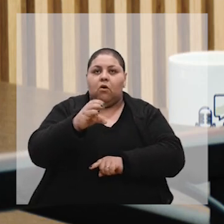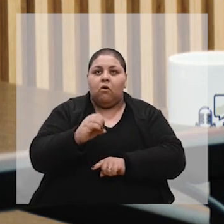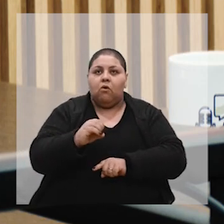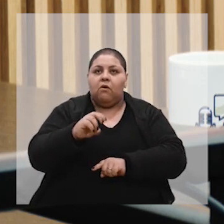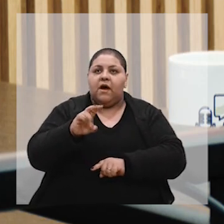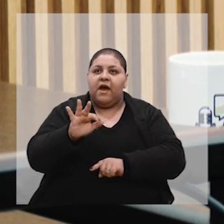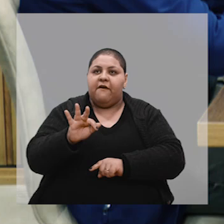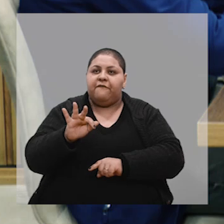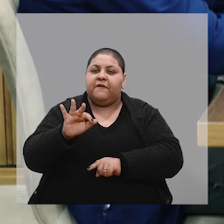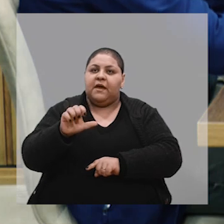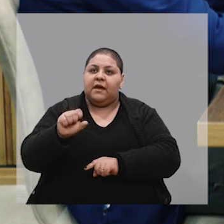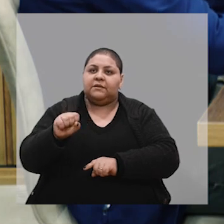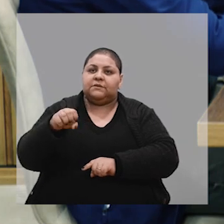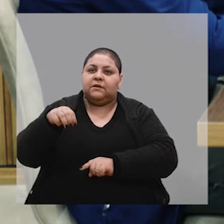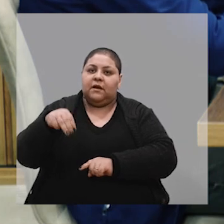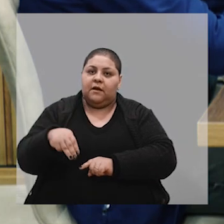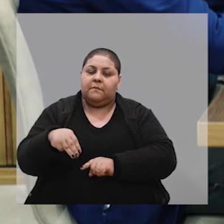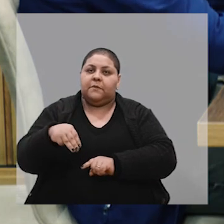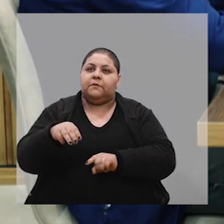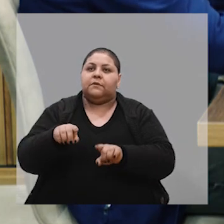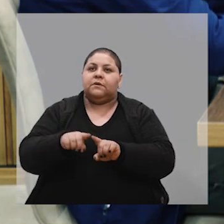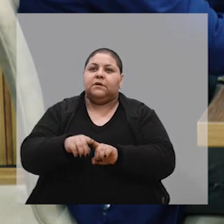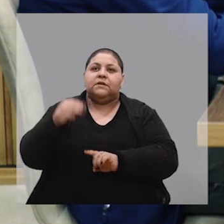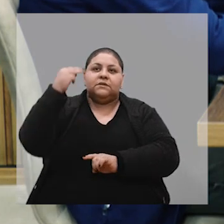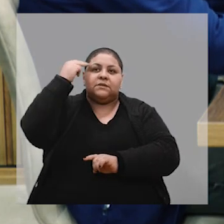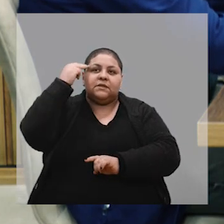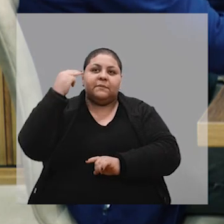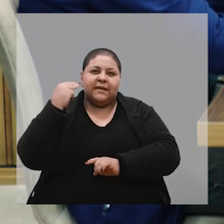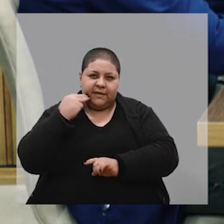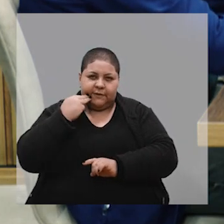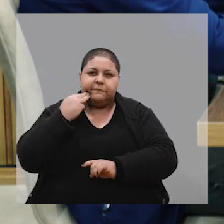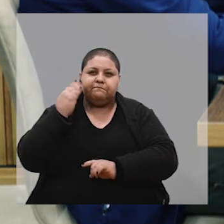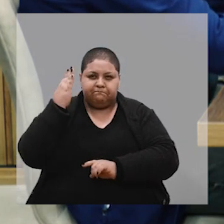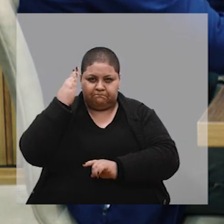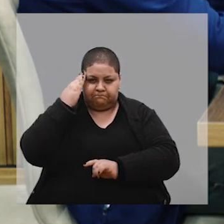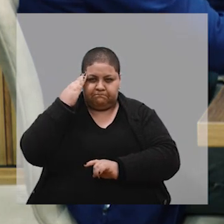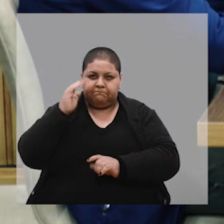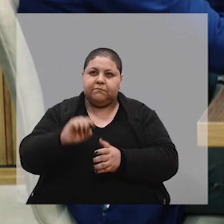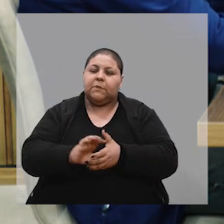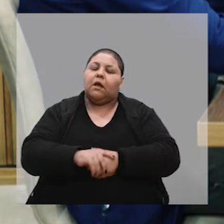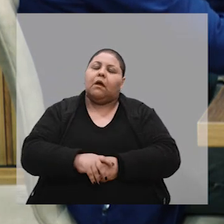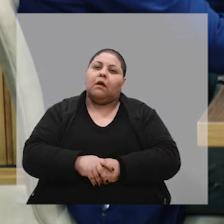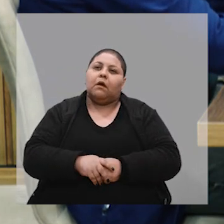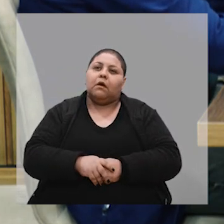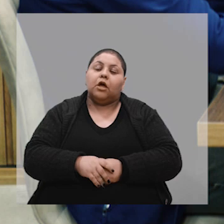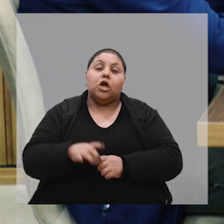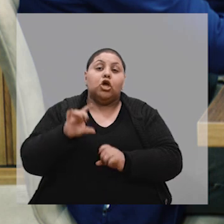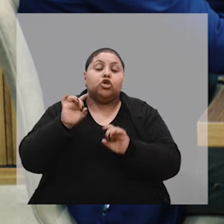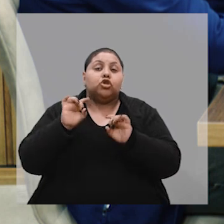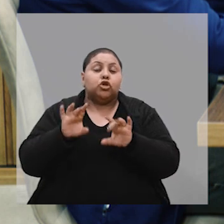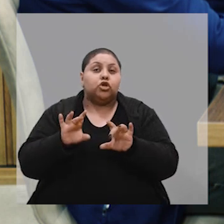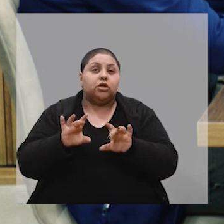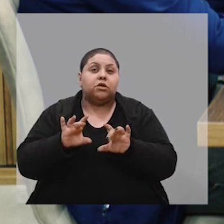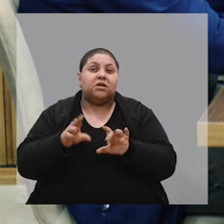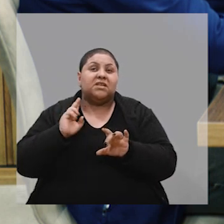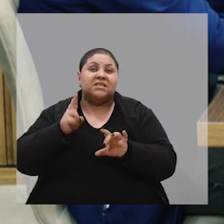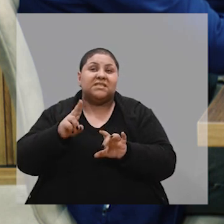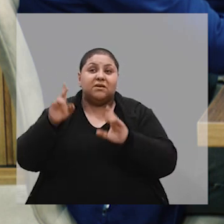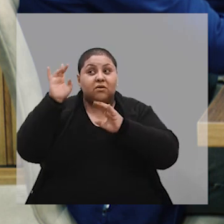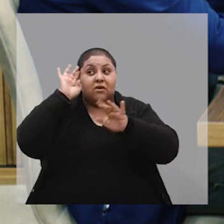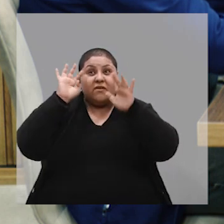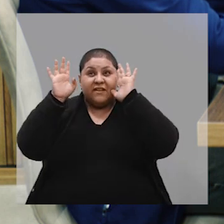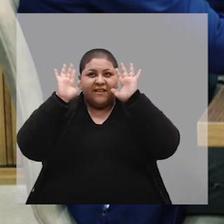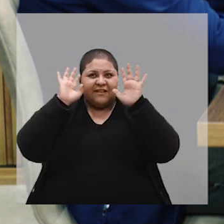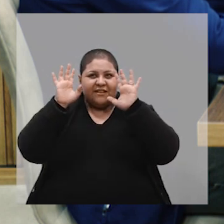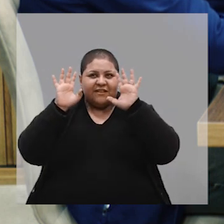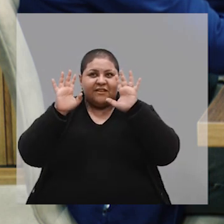vocês conhecem. Universidade Federal? Santa Maria, isso. Uhum. Muito renomada. Sempre foi meu sonho de ir pra lá. Só que eu sempre tive o